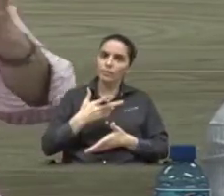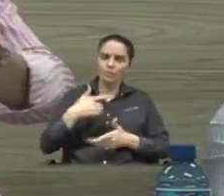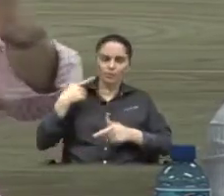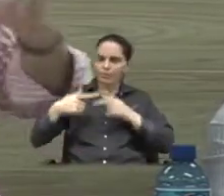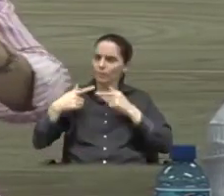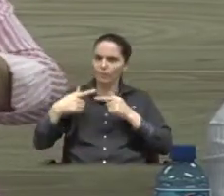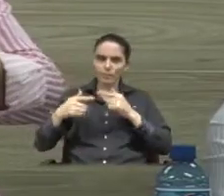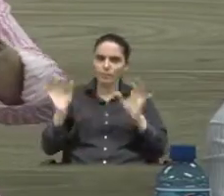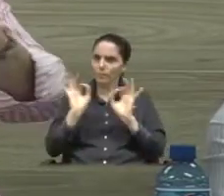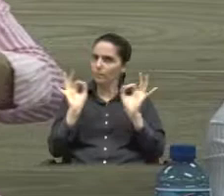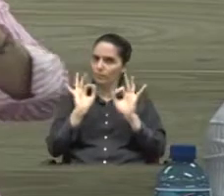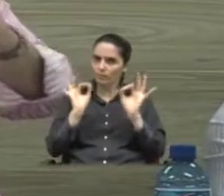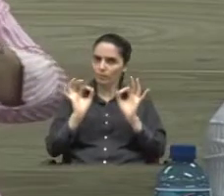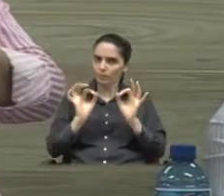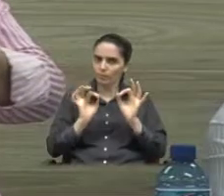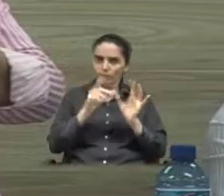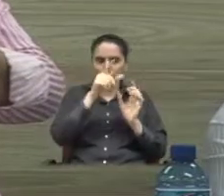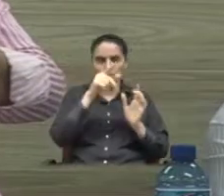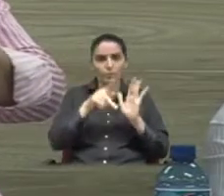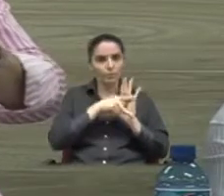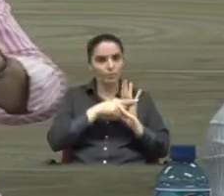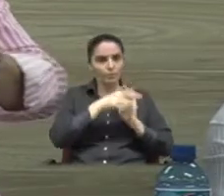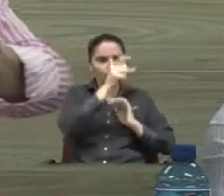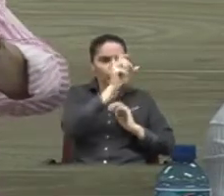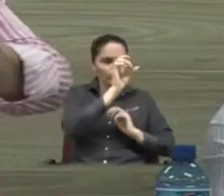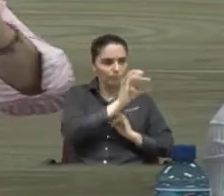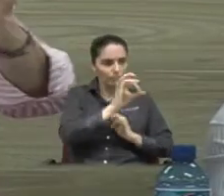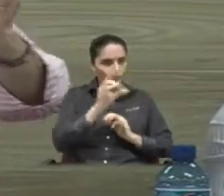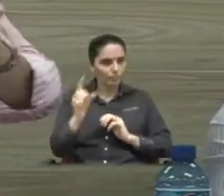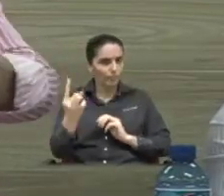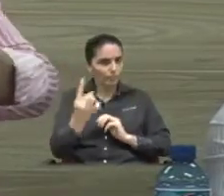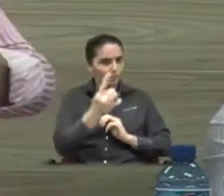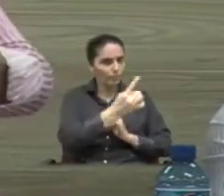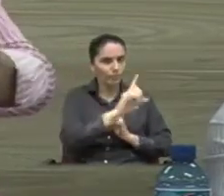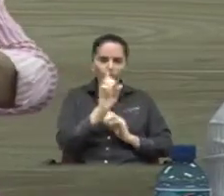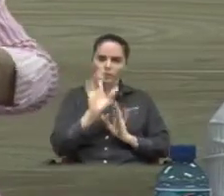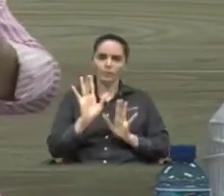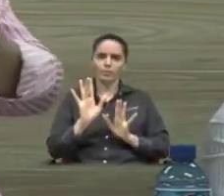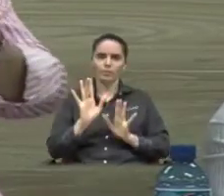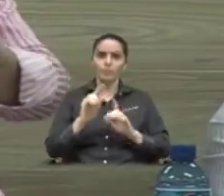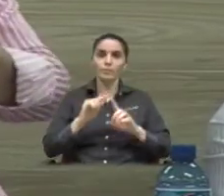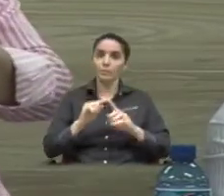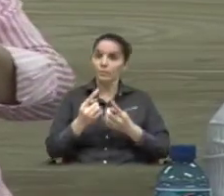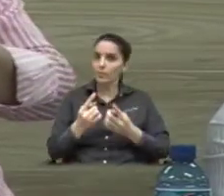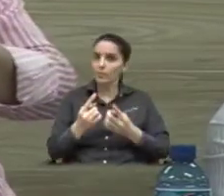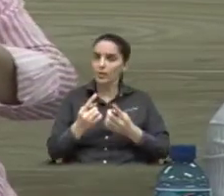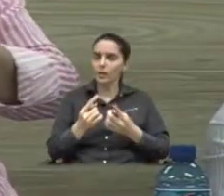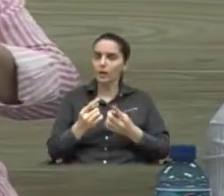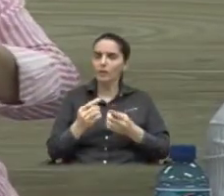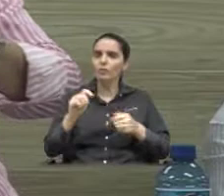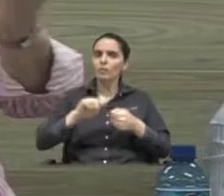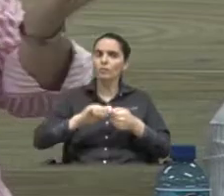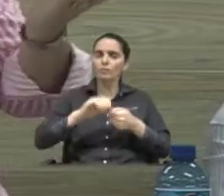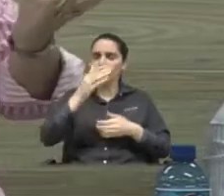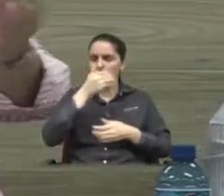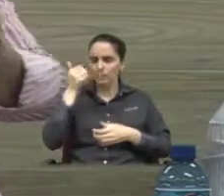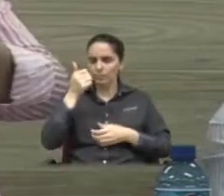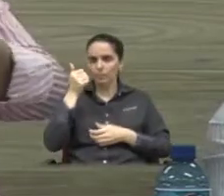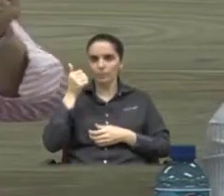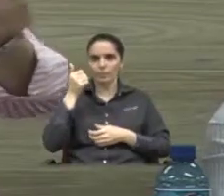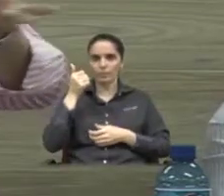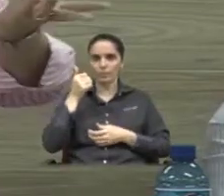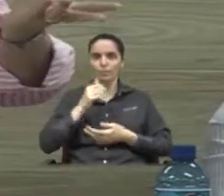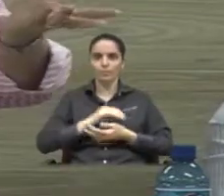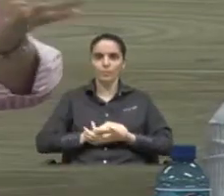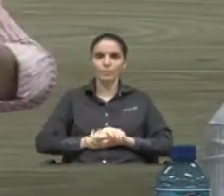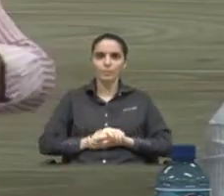essa questão pessoal das pessoas que estão lá, mas que a gente quer que a coisa ela seja feita da melhor maneira possível. E realmente é uma